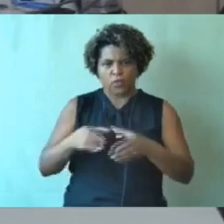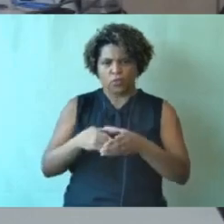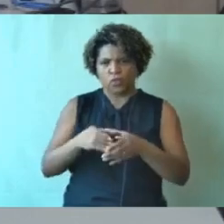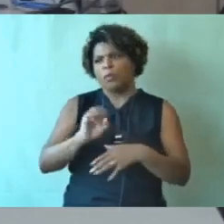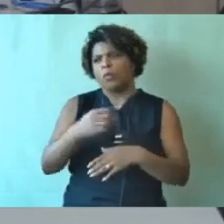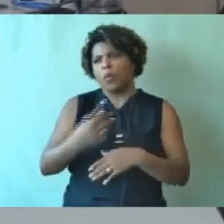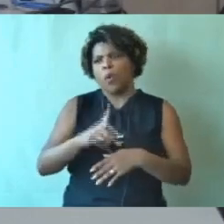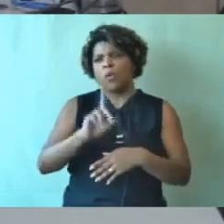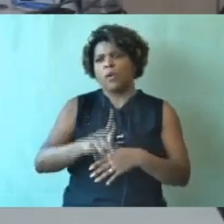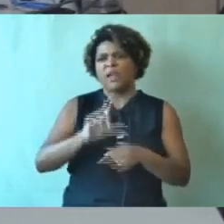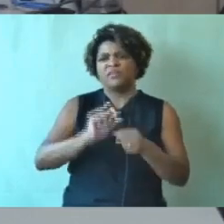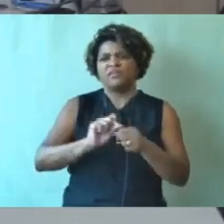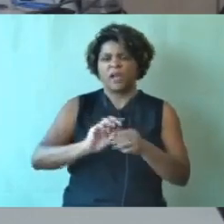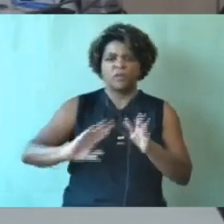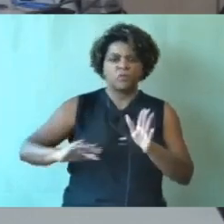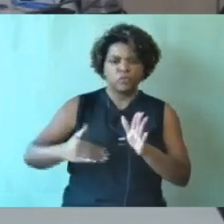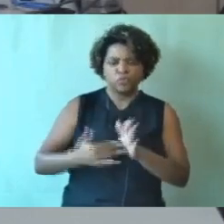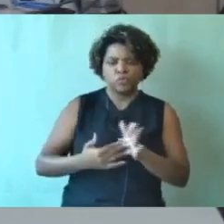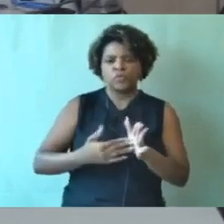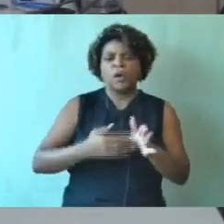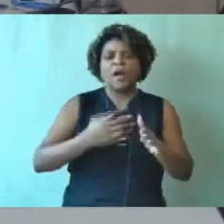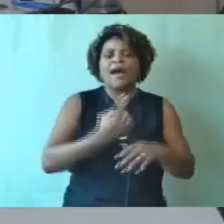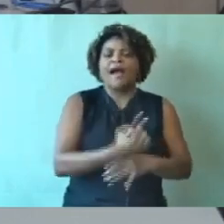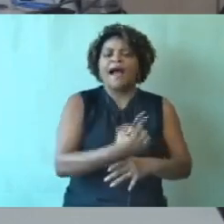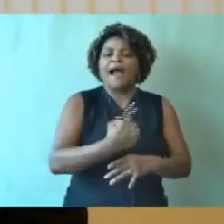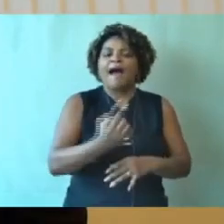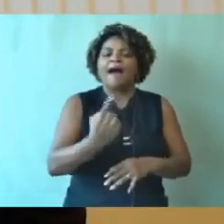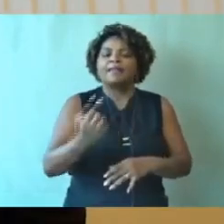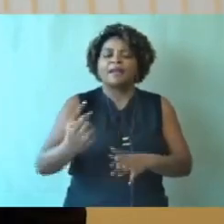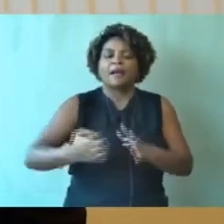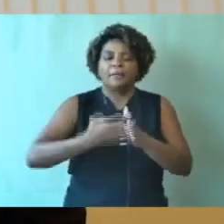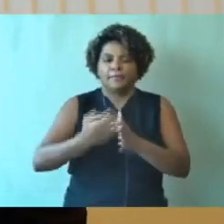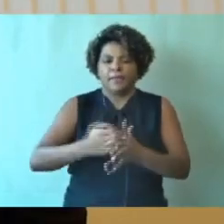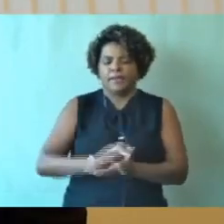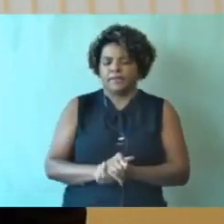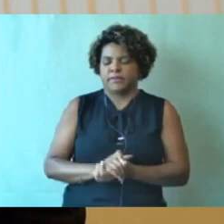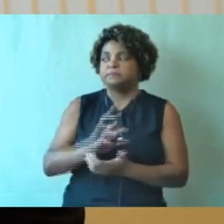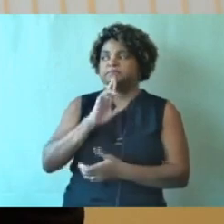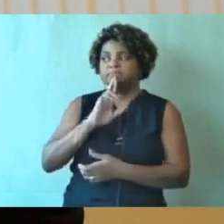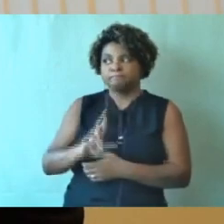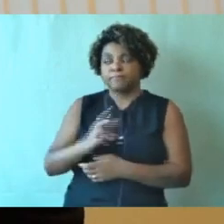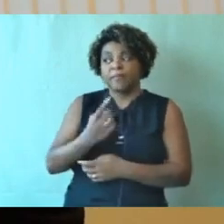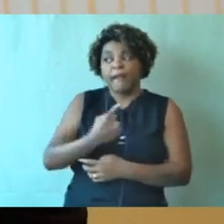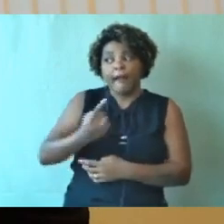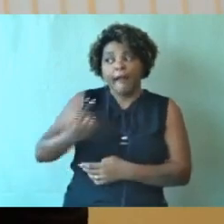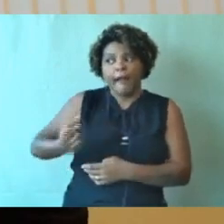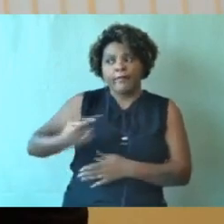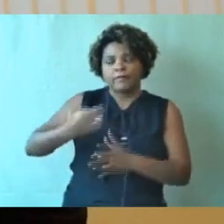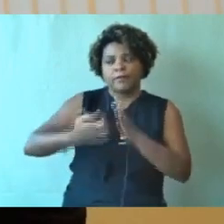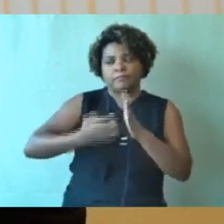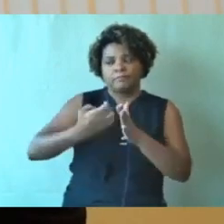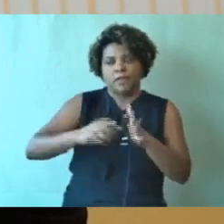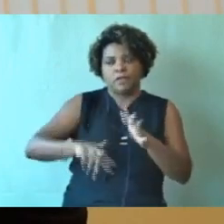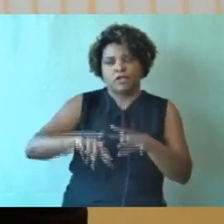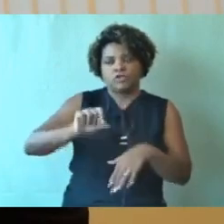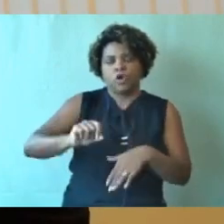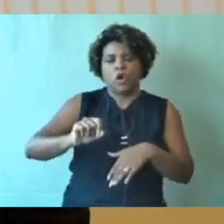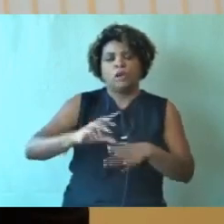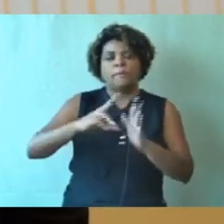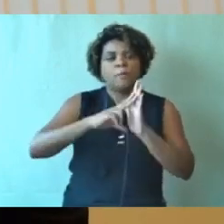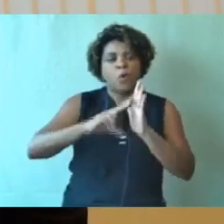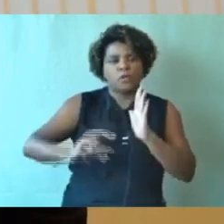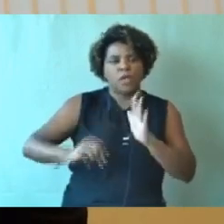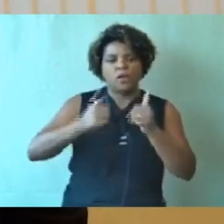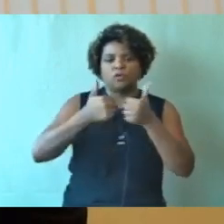separadamente, empresa a empresa? Dentro de cada empresa. Cada empresa escolhe o seu modelo de veículo, seu modelo de